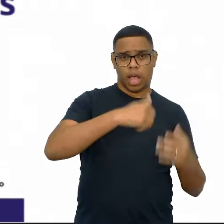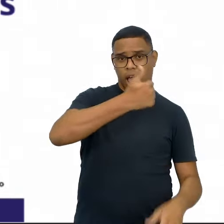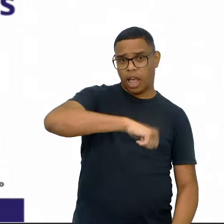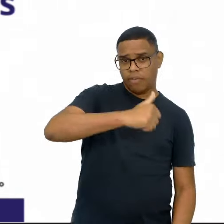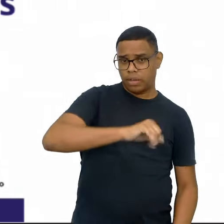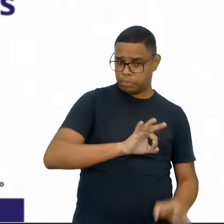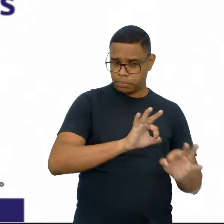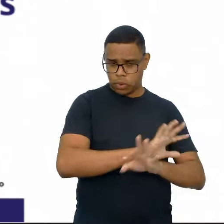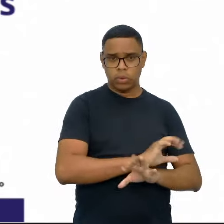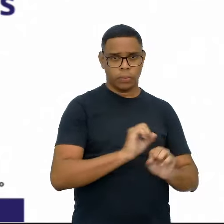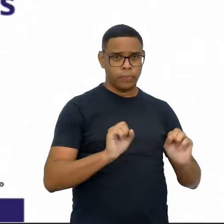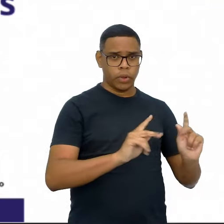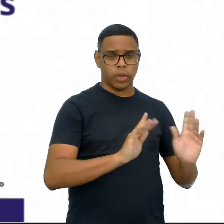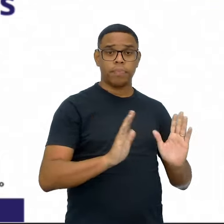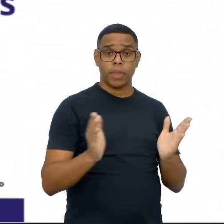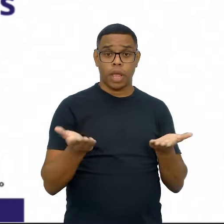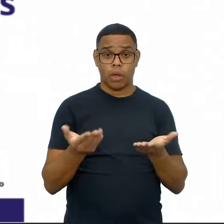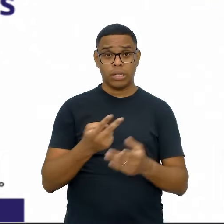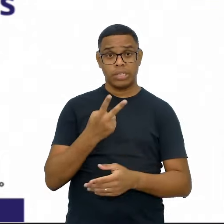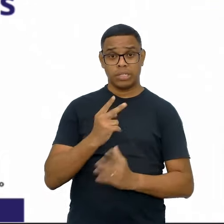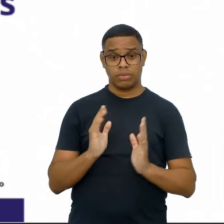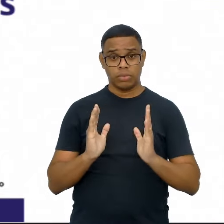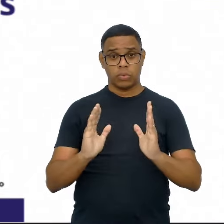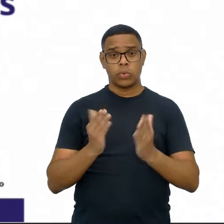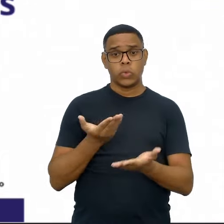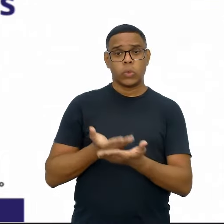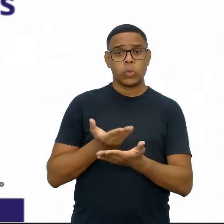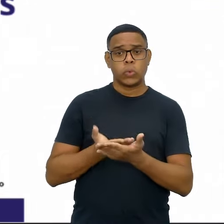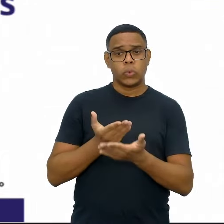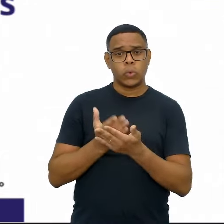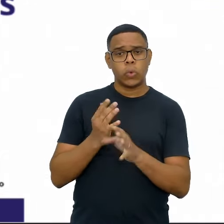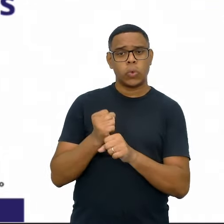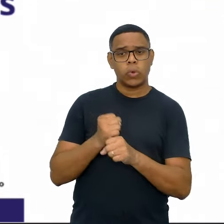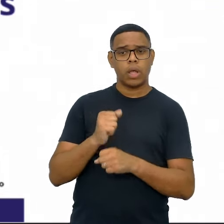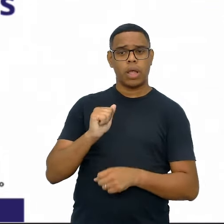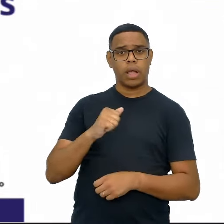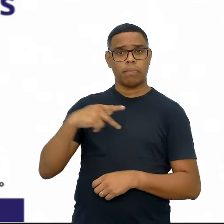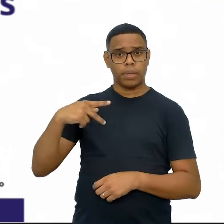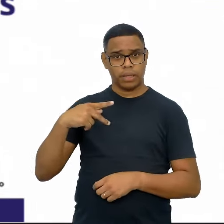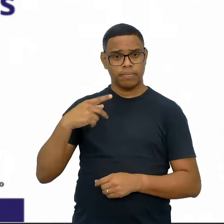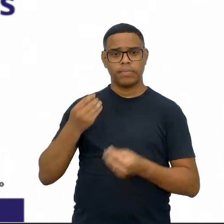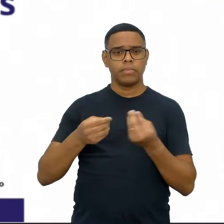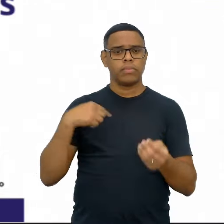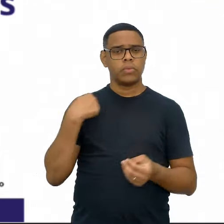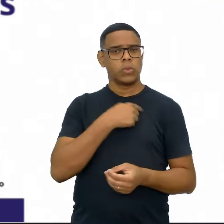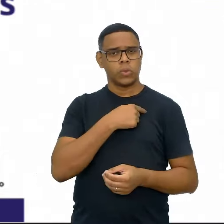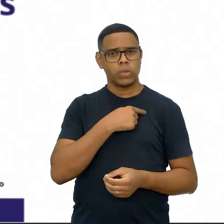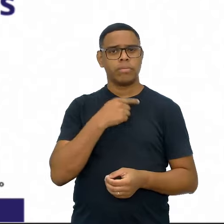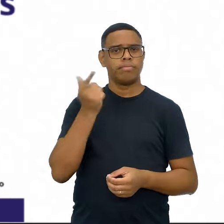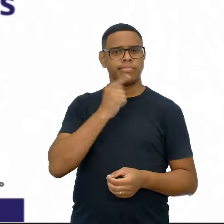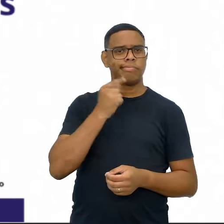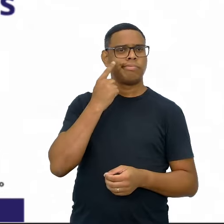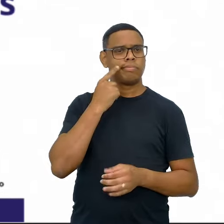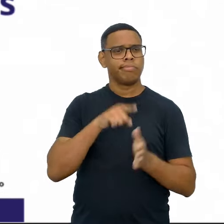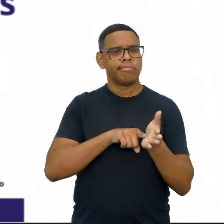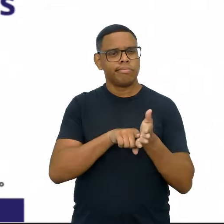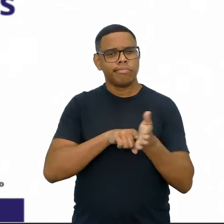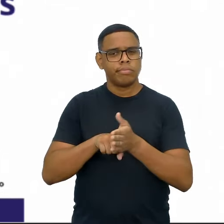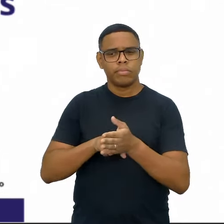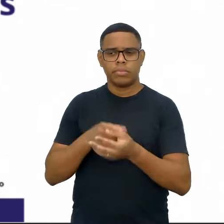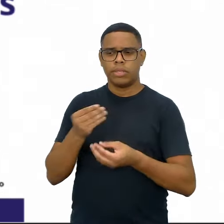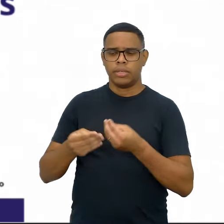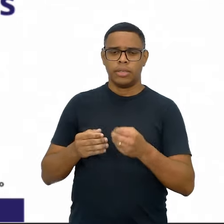momento será o estudo, né, de alguns resultados da AP, né, para que nós possamos levantar